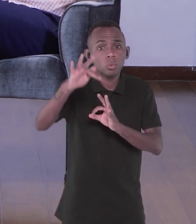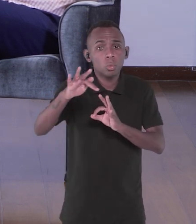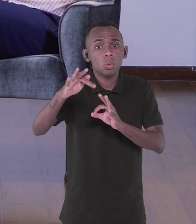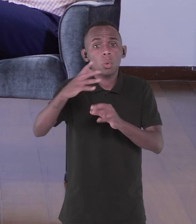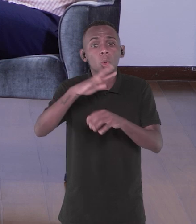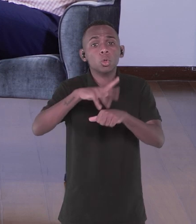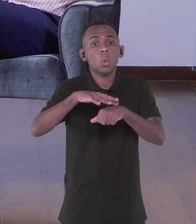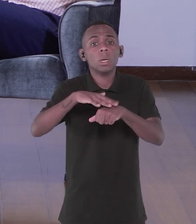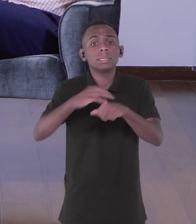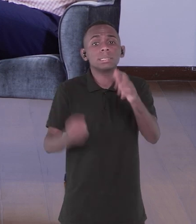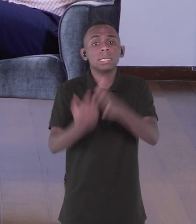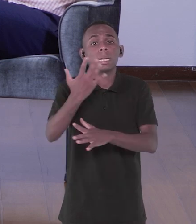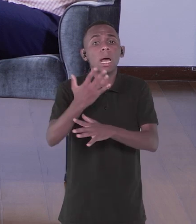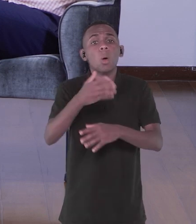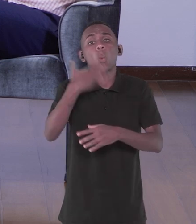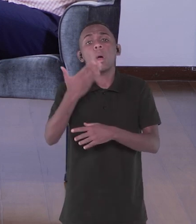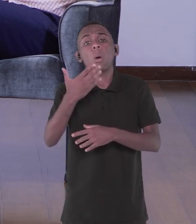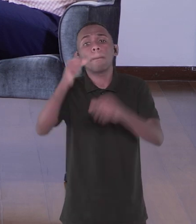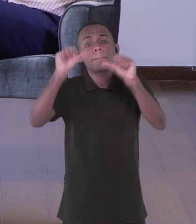doenças. E eles